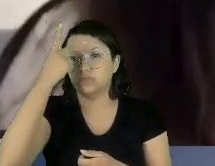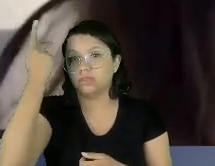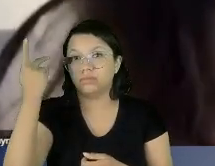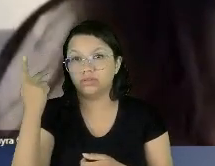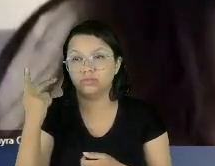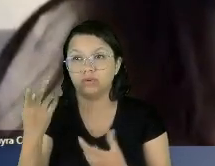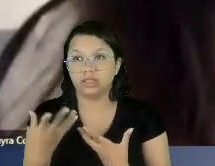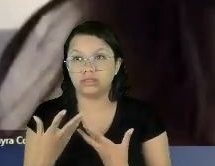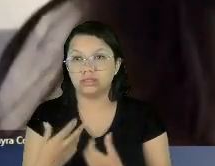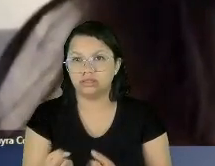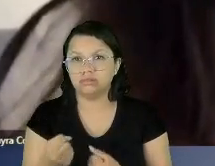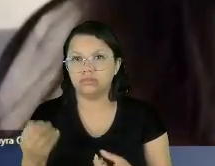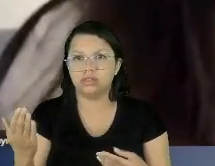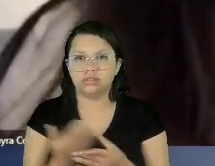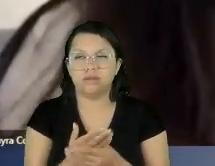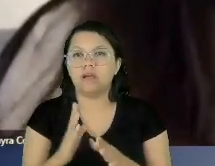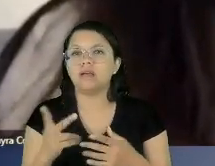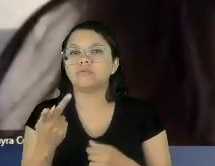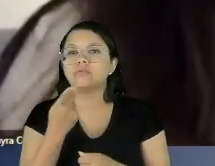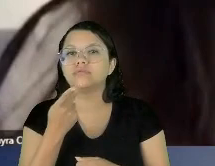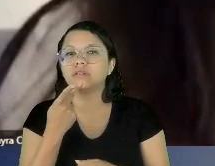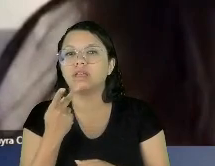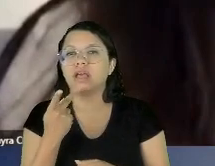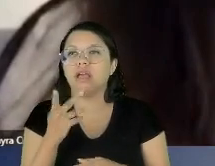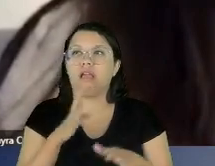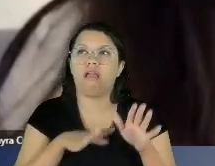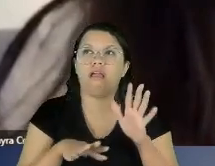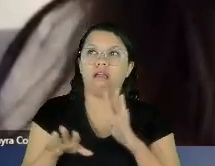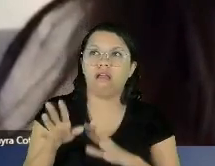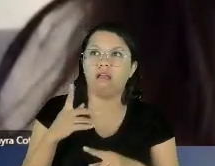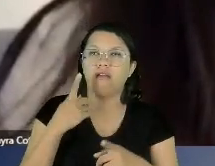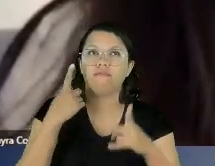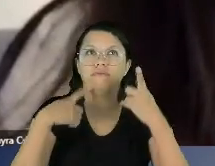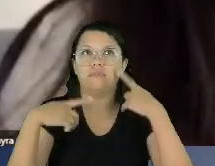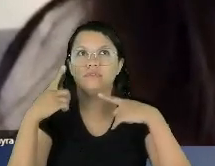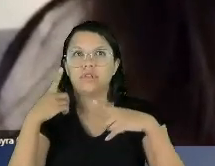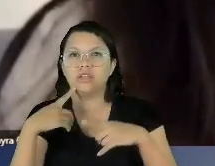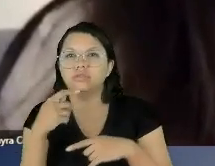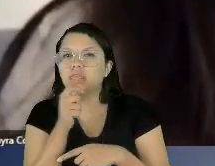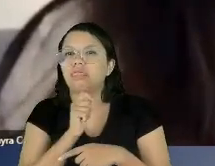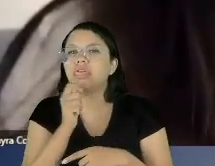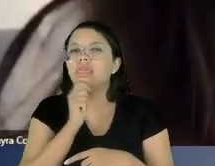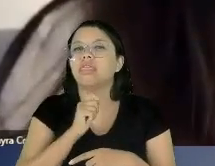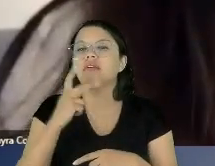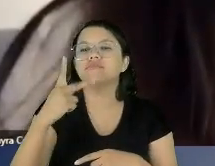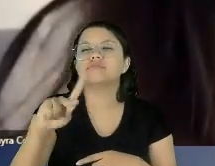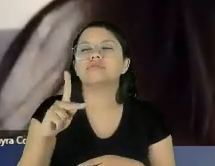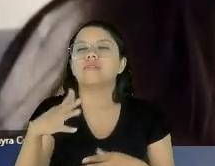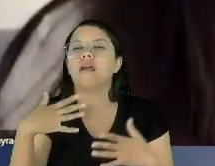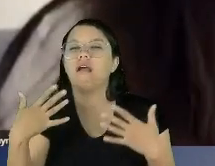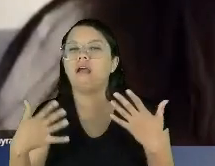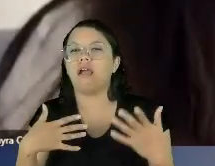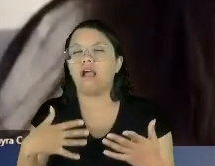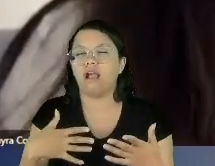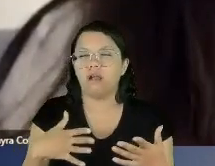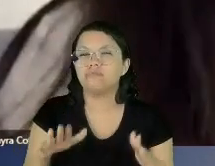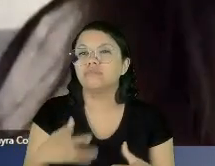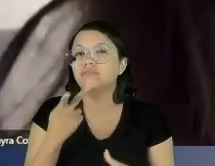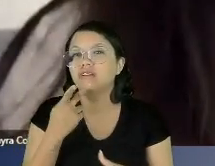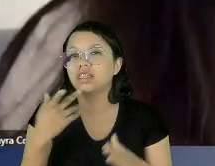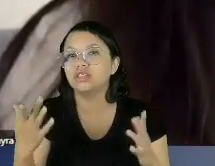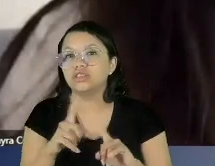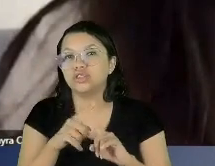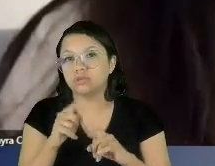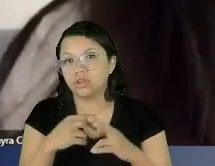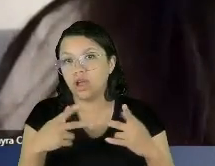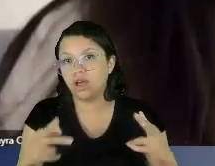atos libidinosos em que a pessoa toma uma ação. Quando a pessoa fala, vontade de chupar esse sorvete, não sei o quê, esse